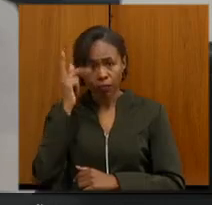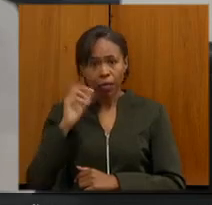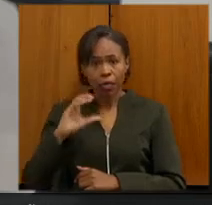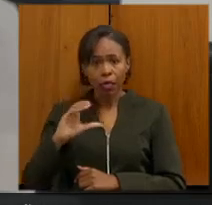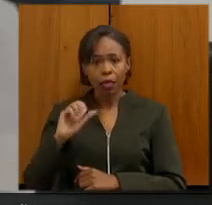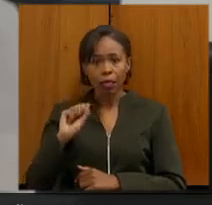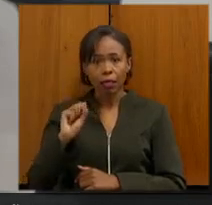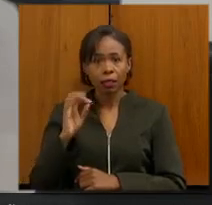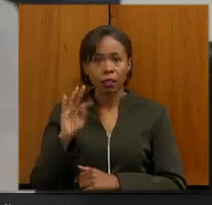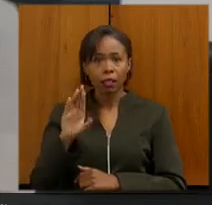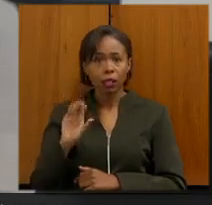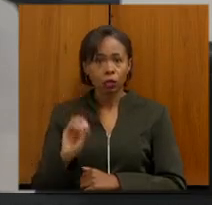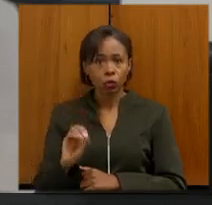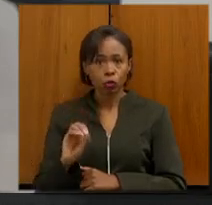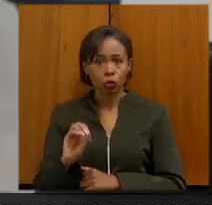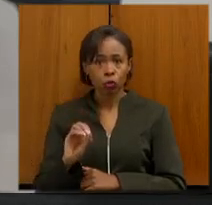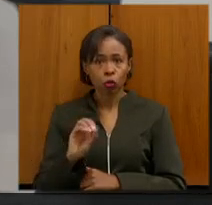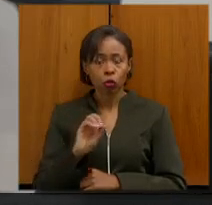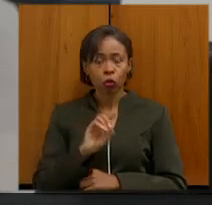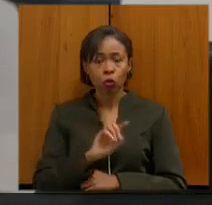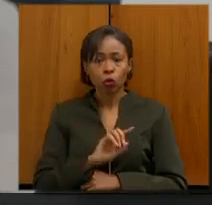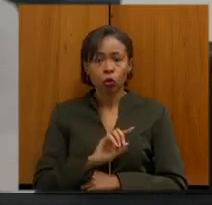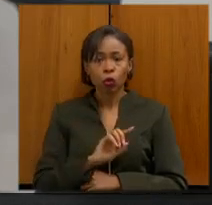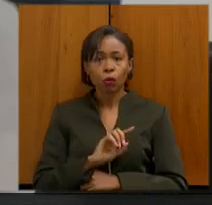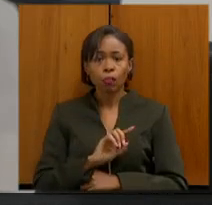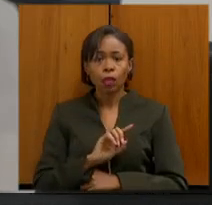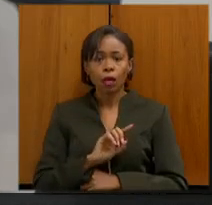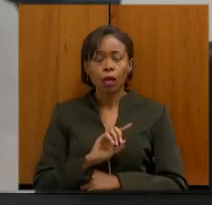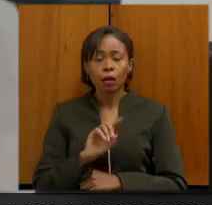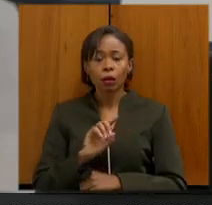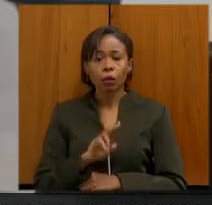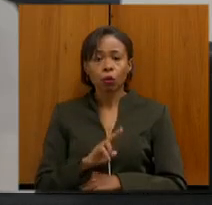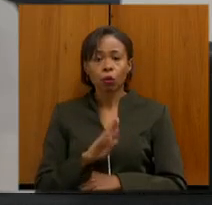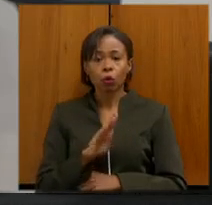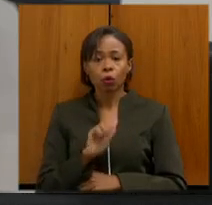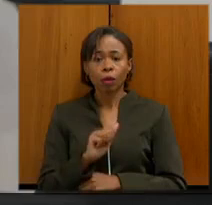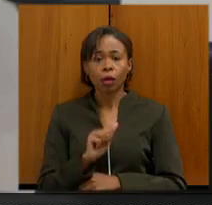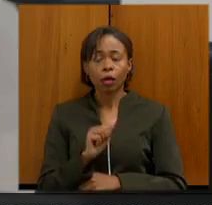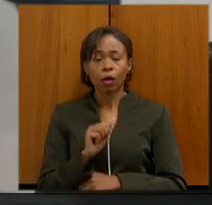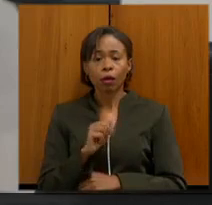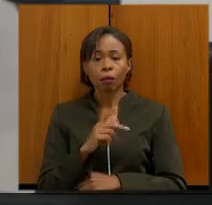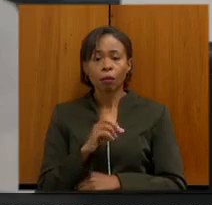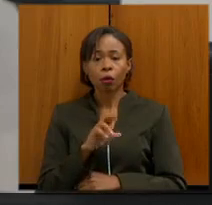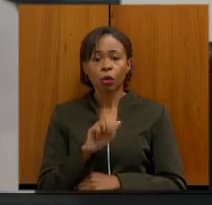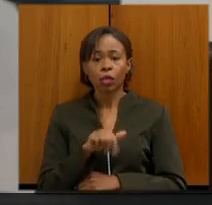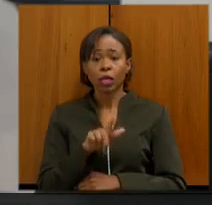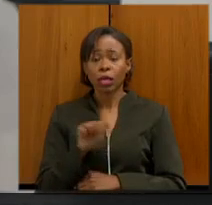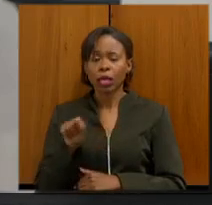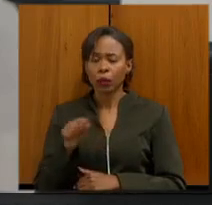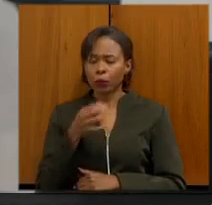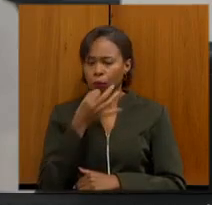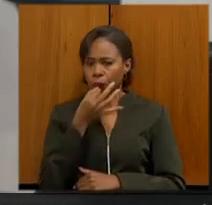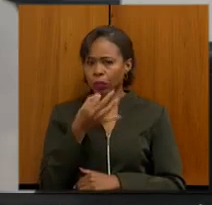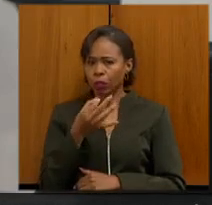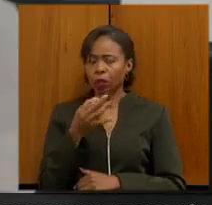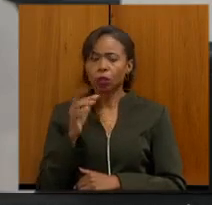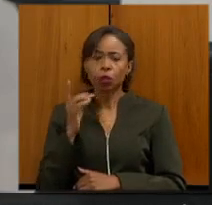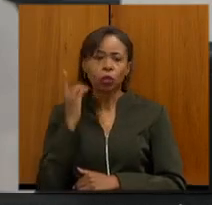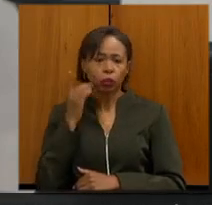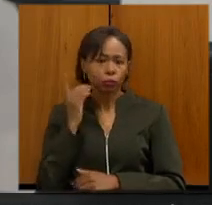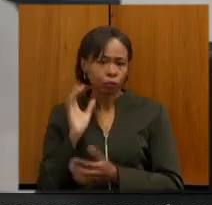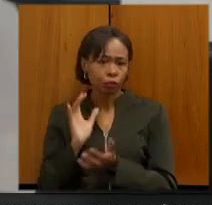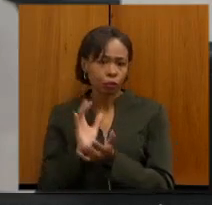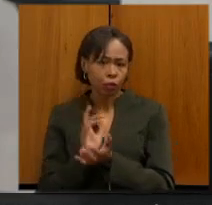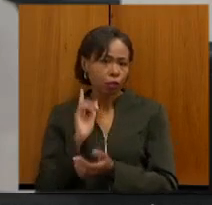Castro de uma Ubaporanga é comentou né como deputados mineiros inclusive alguns leva o